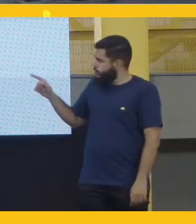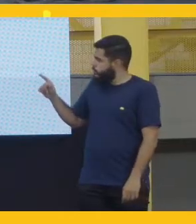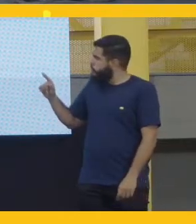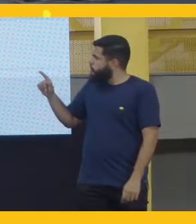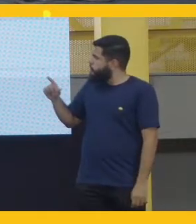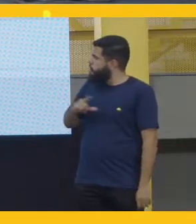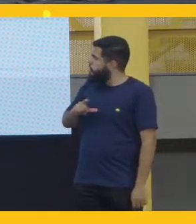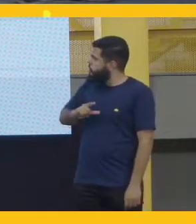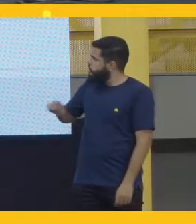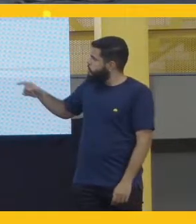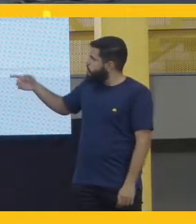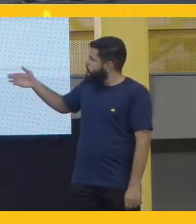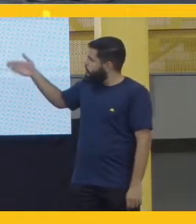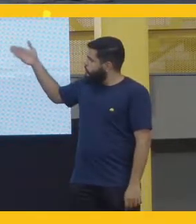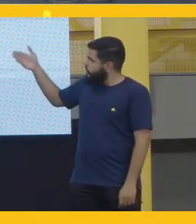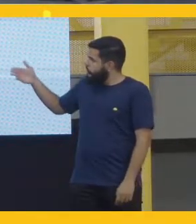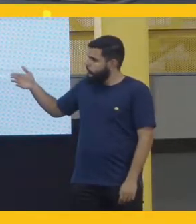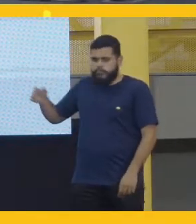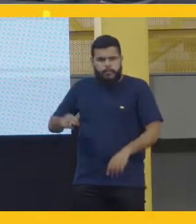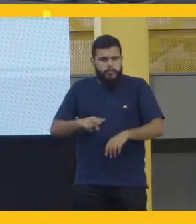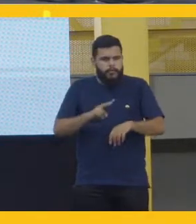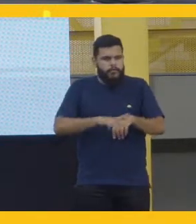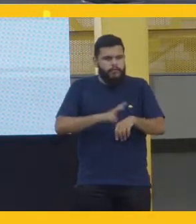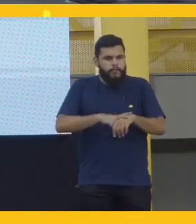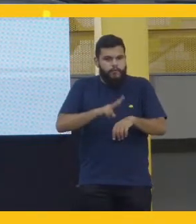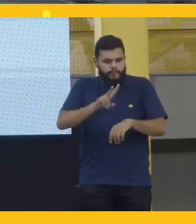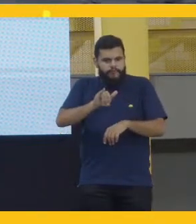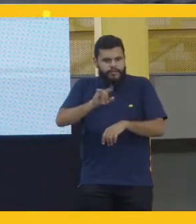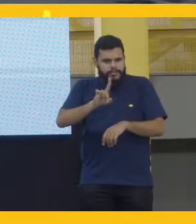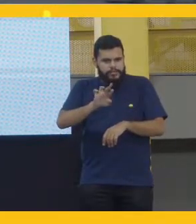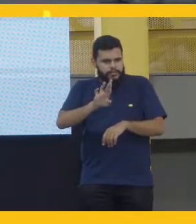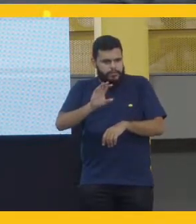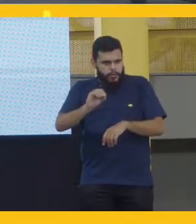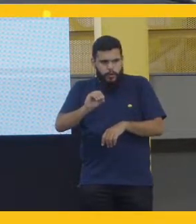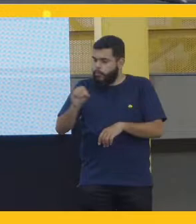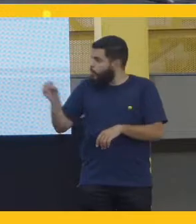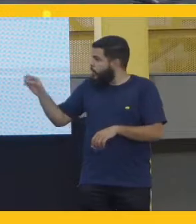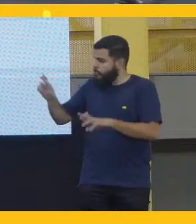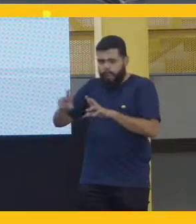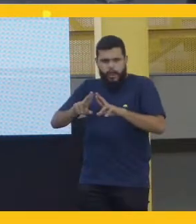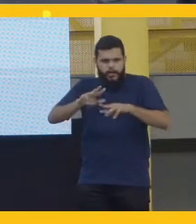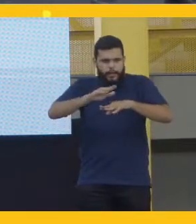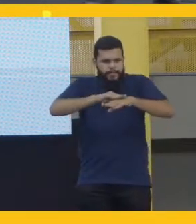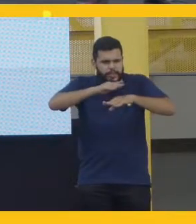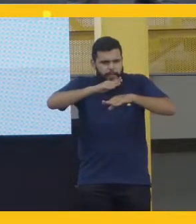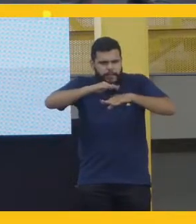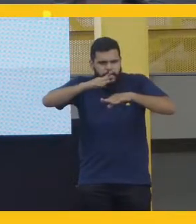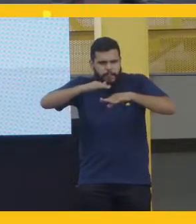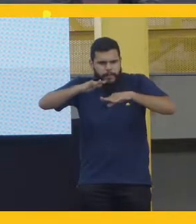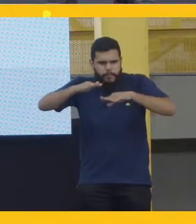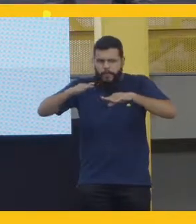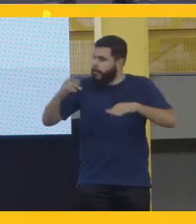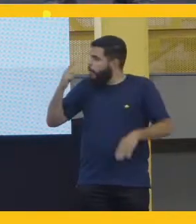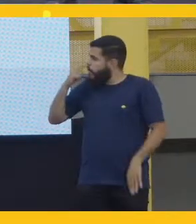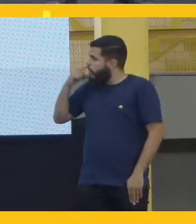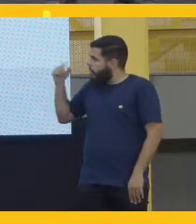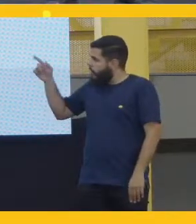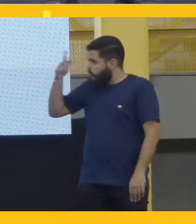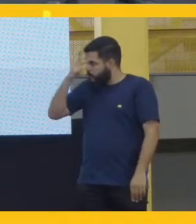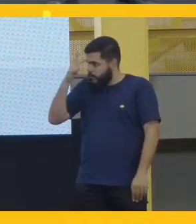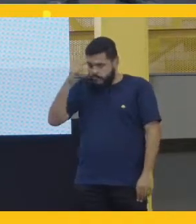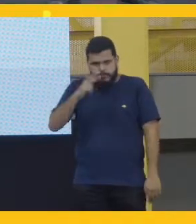vidro jateado. Já ouviram falar no vidro jateado? Aquele que o pessoal gosta de